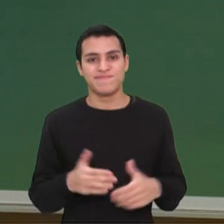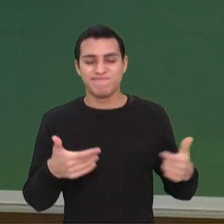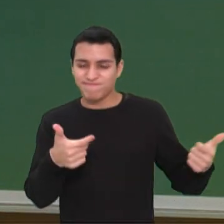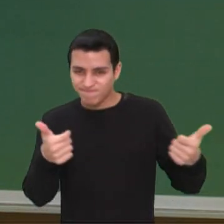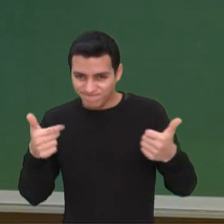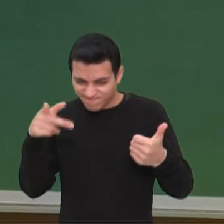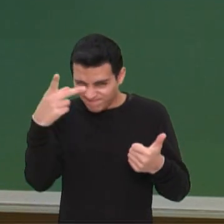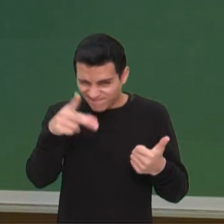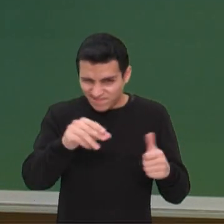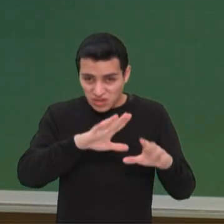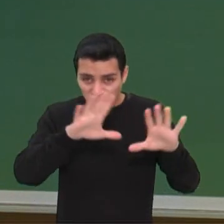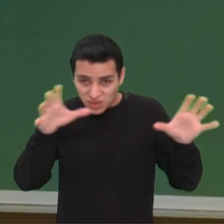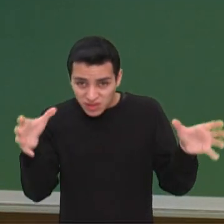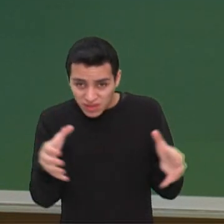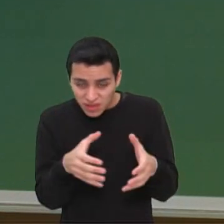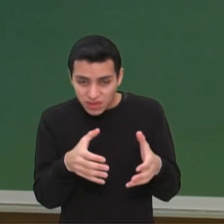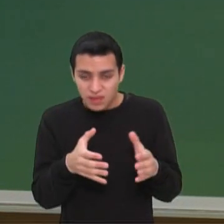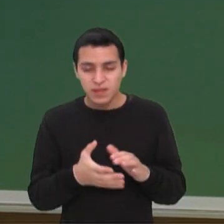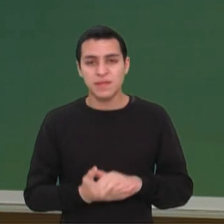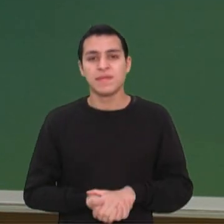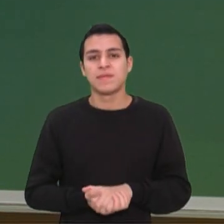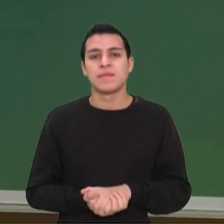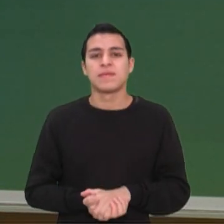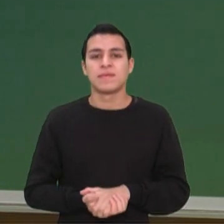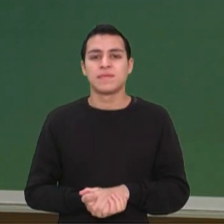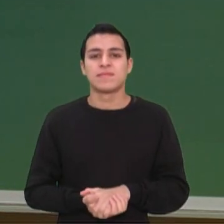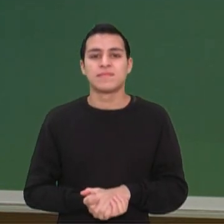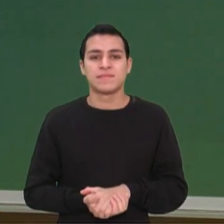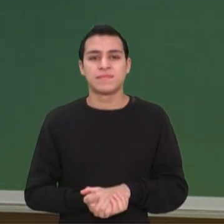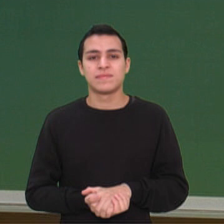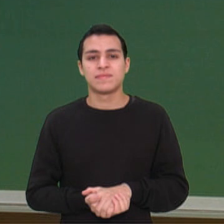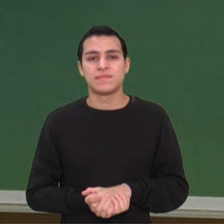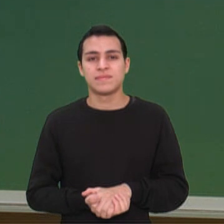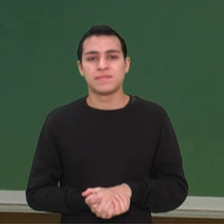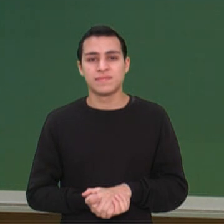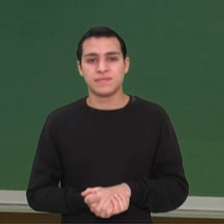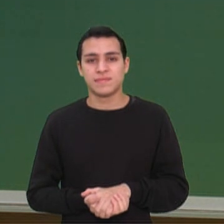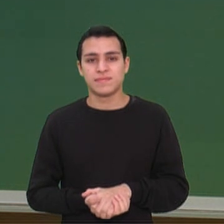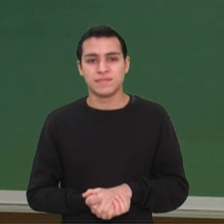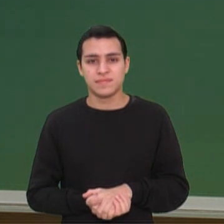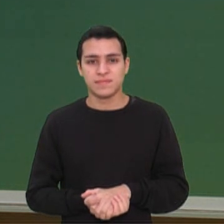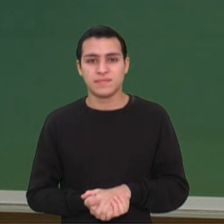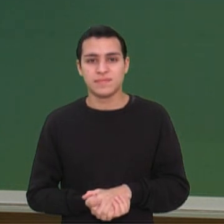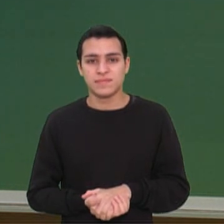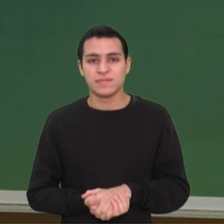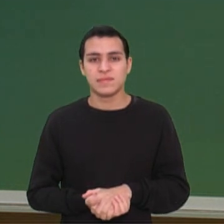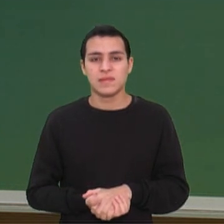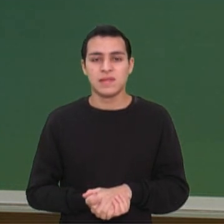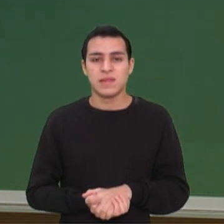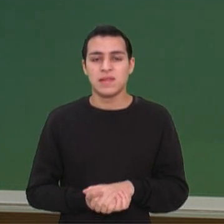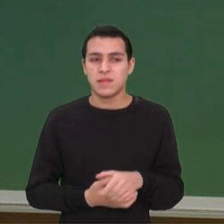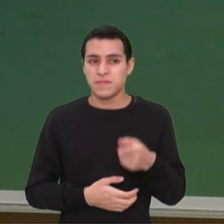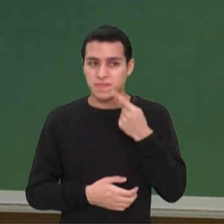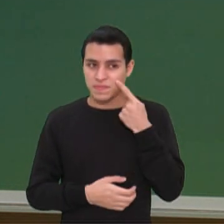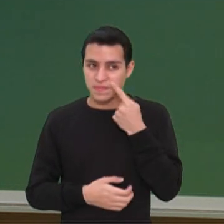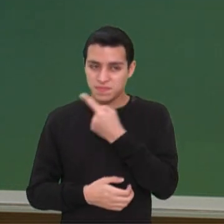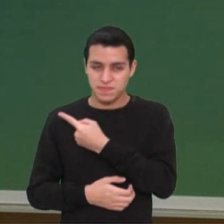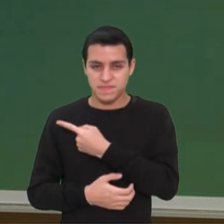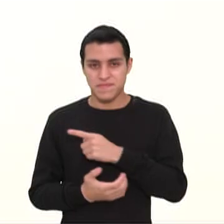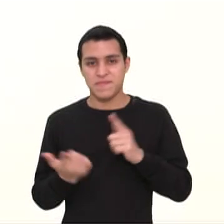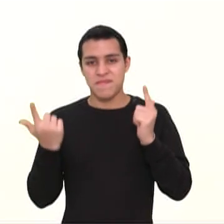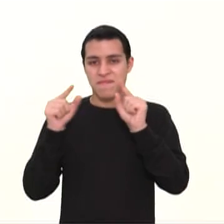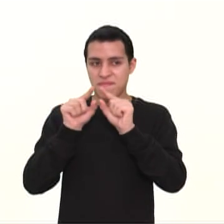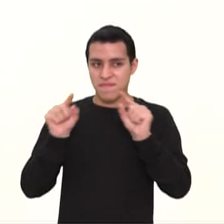Vamos lá, galera. My family and I travel to Montreal next summer. Might e might be.